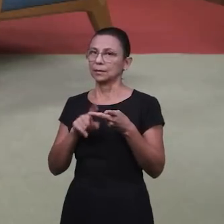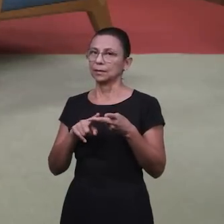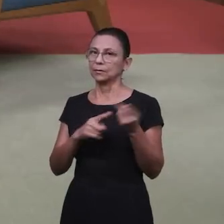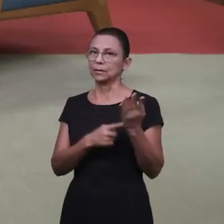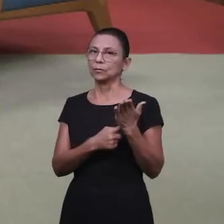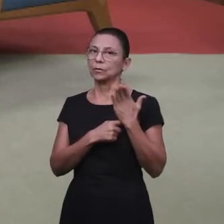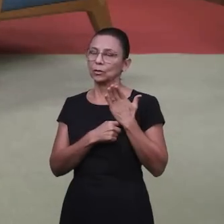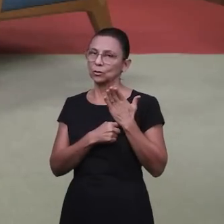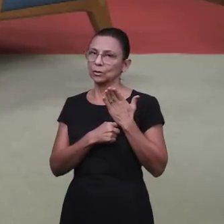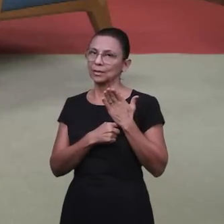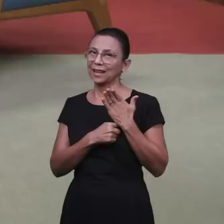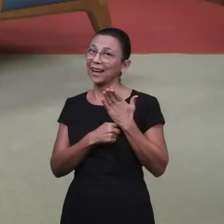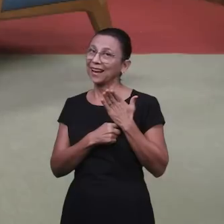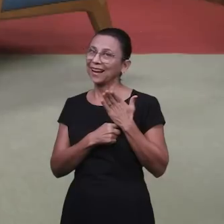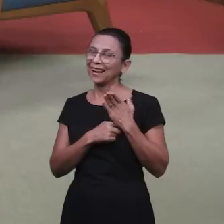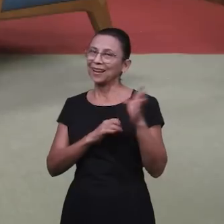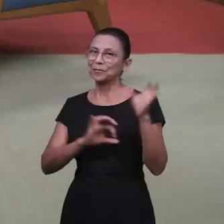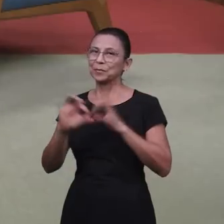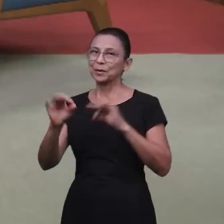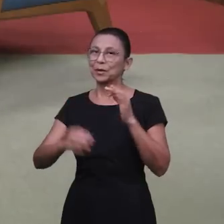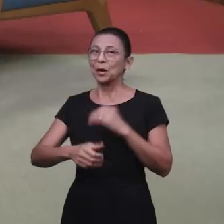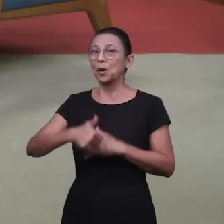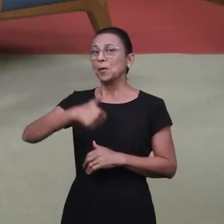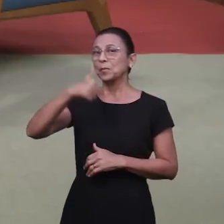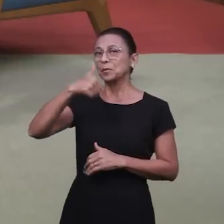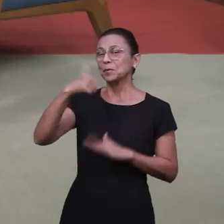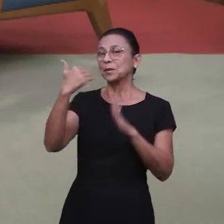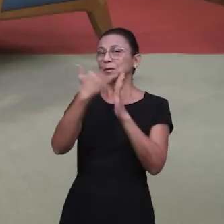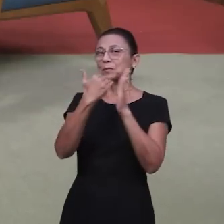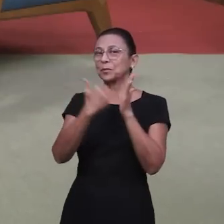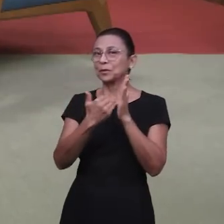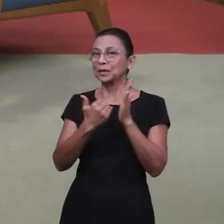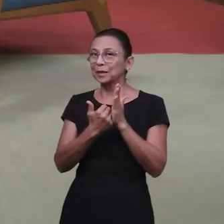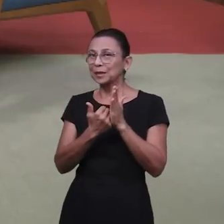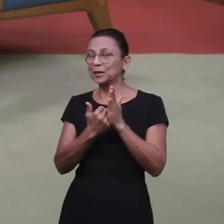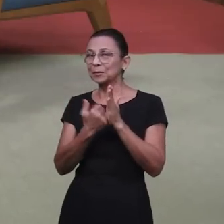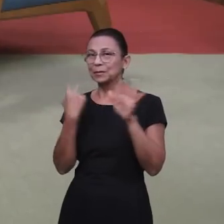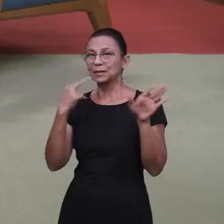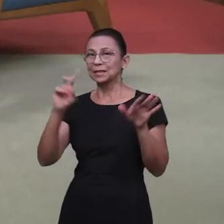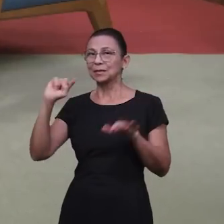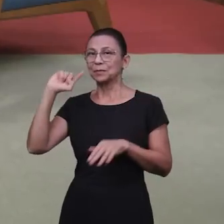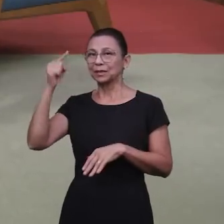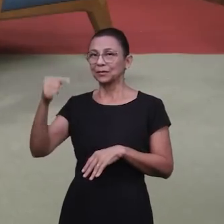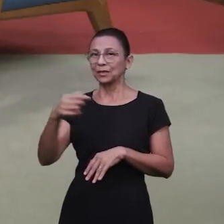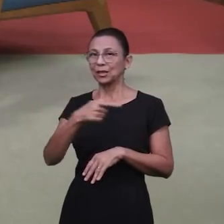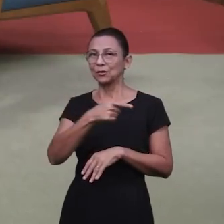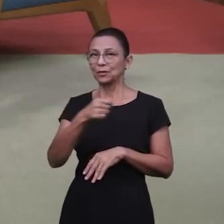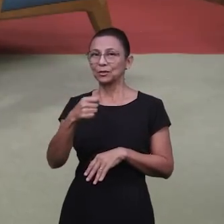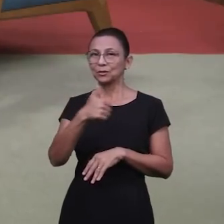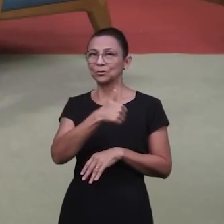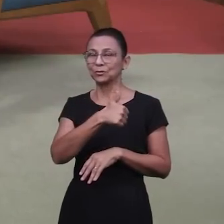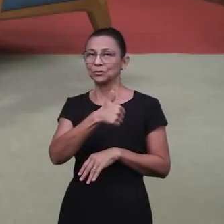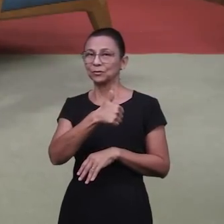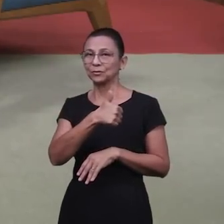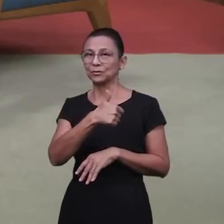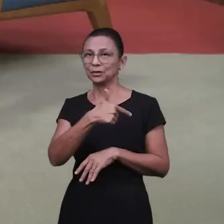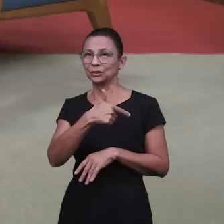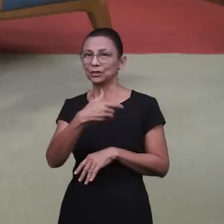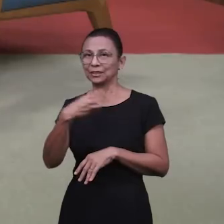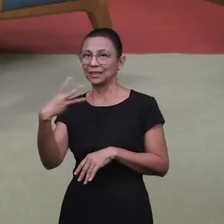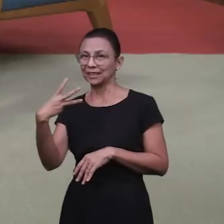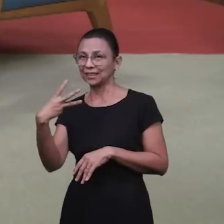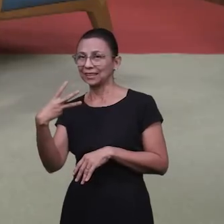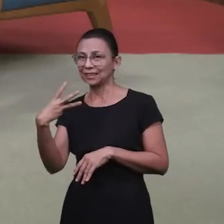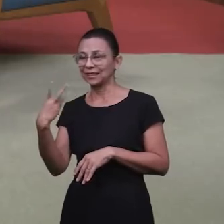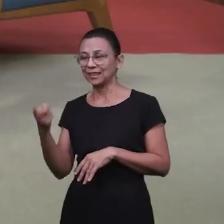a fazer o primeiro programa do ano de 2023, na semana que vem. E para você participar é